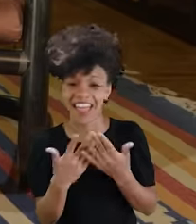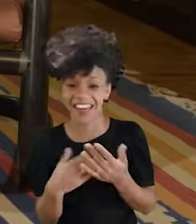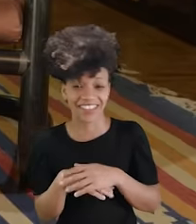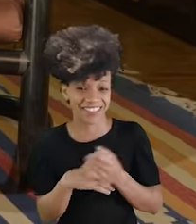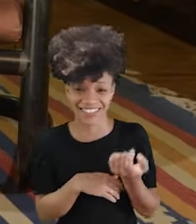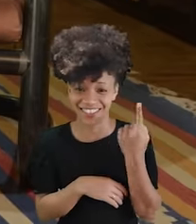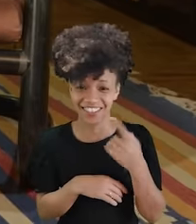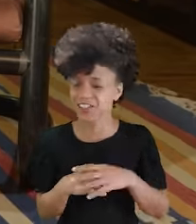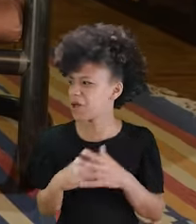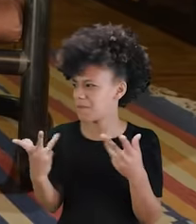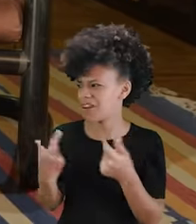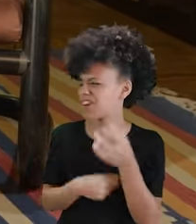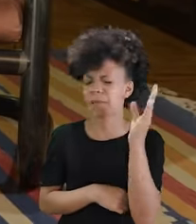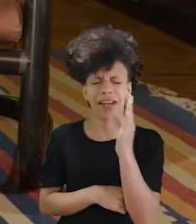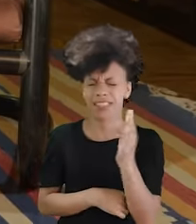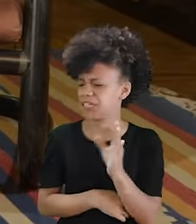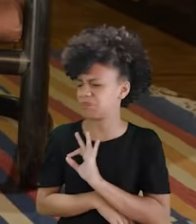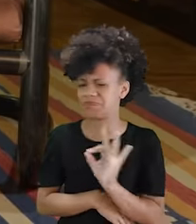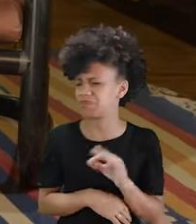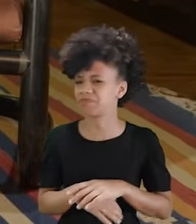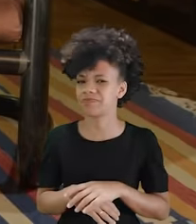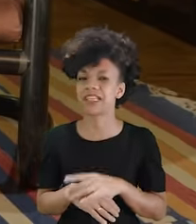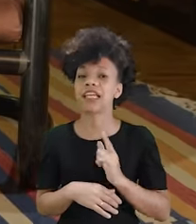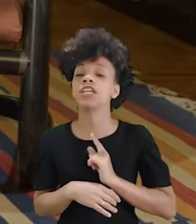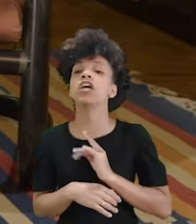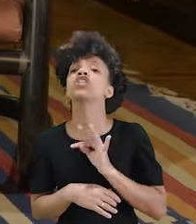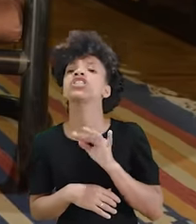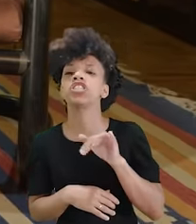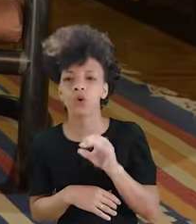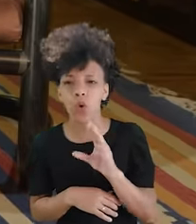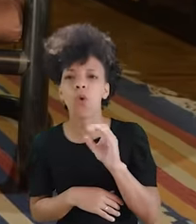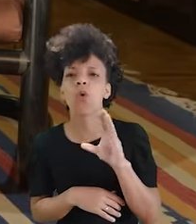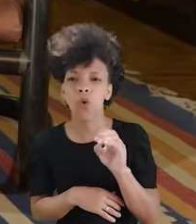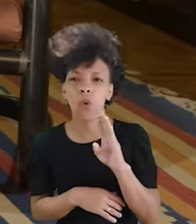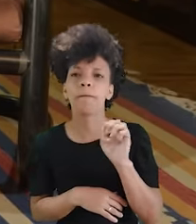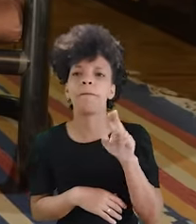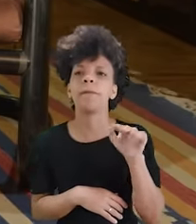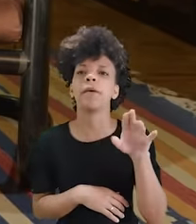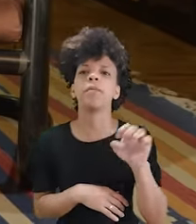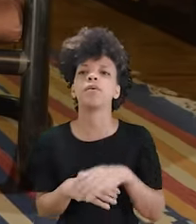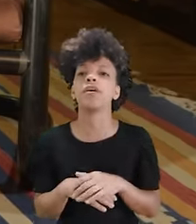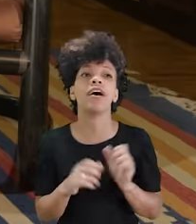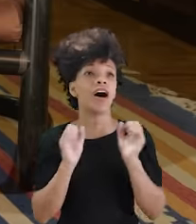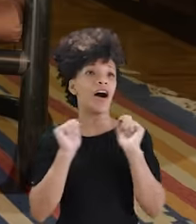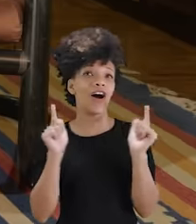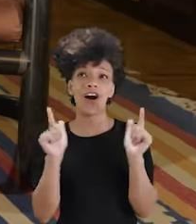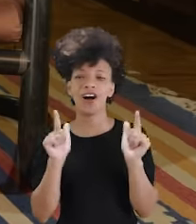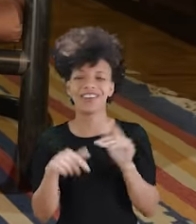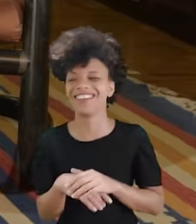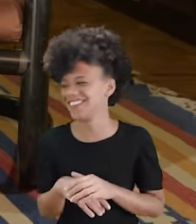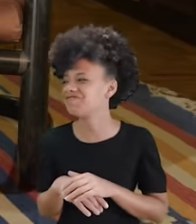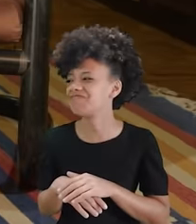indo era uma coisa de louco é brasileira é o cocô bamboo cocô bamboo cocô é